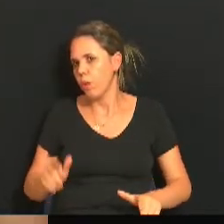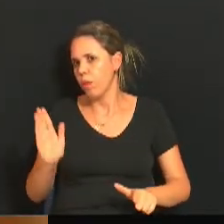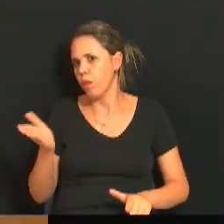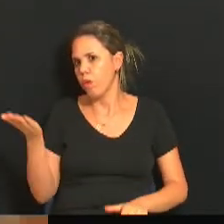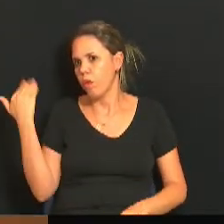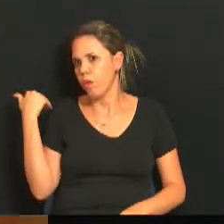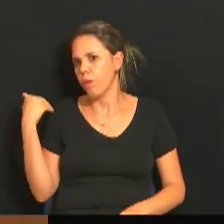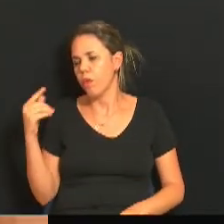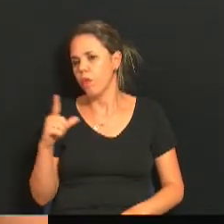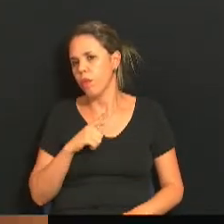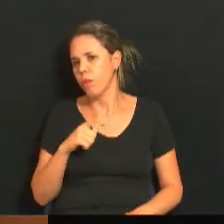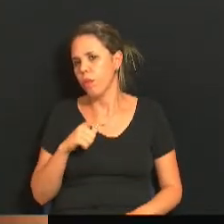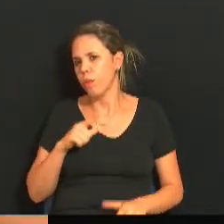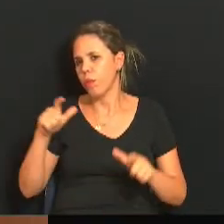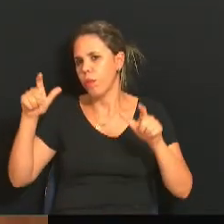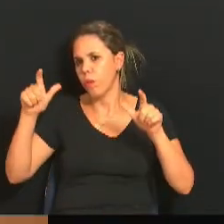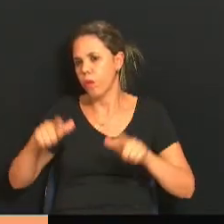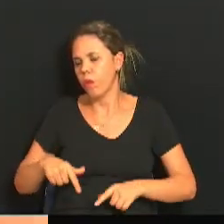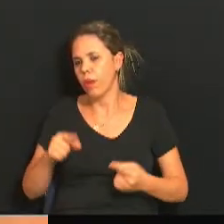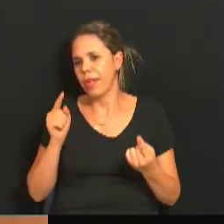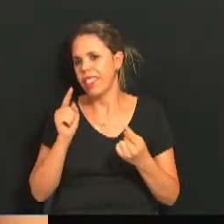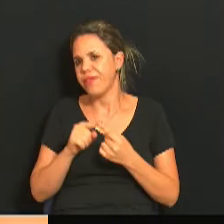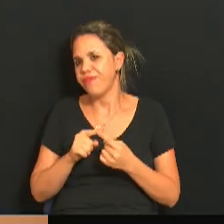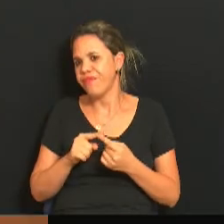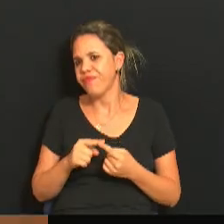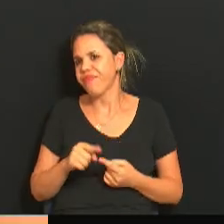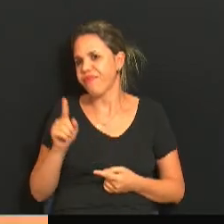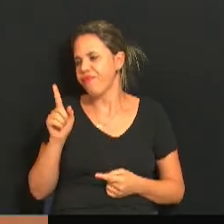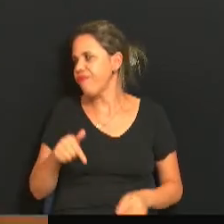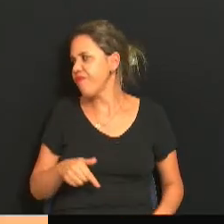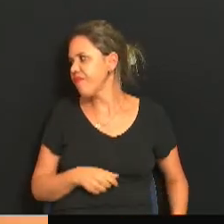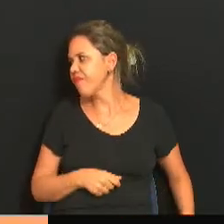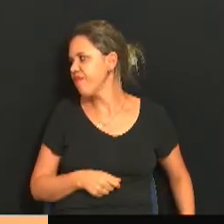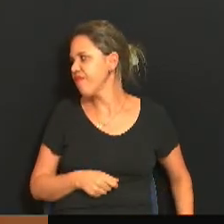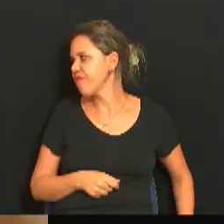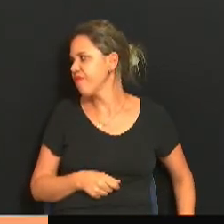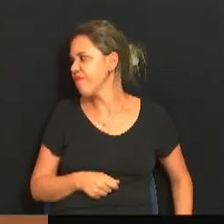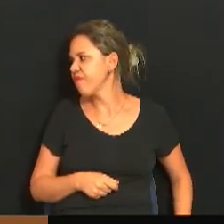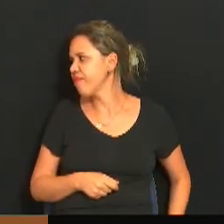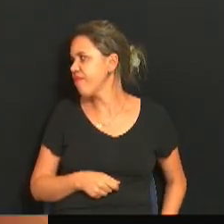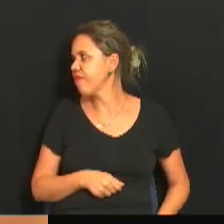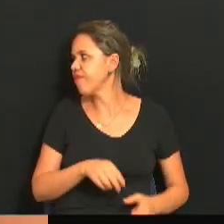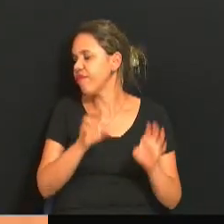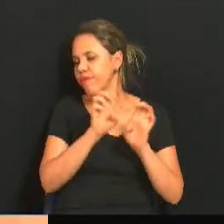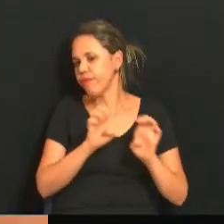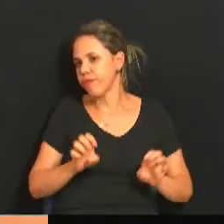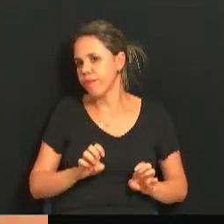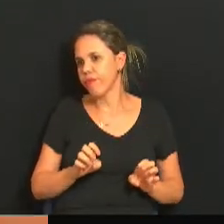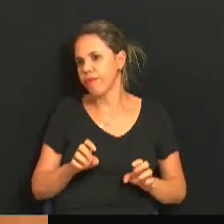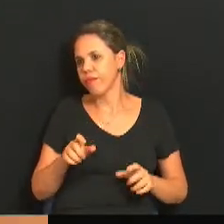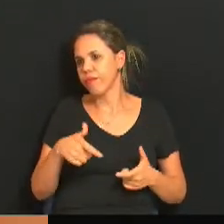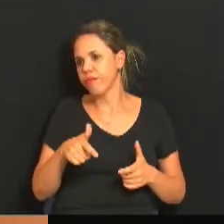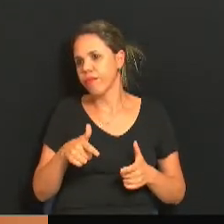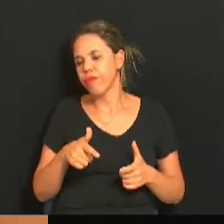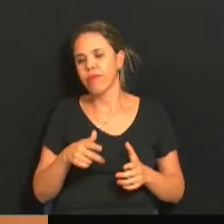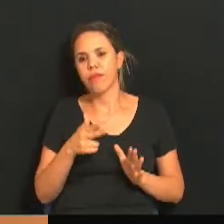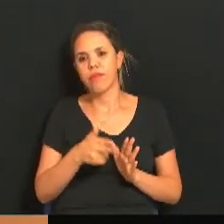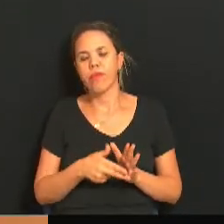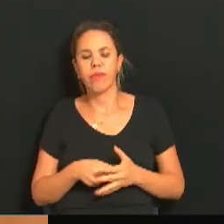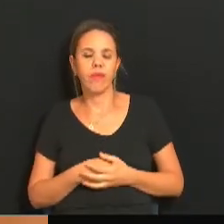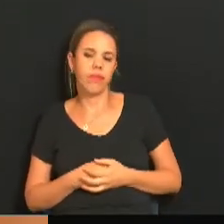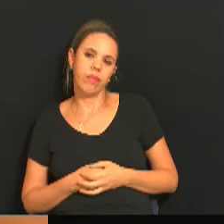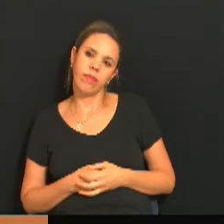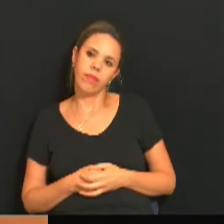tombado tinha ali o objetivo objetivo era é para estruturação atividade interna ele sim